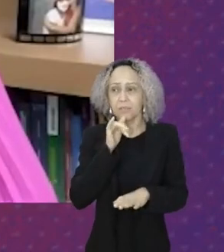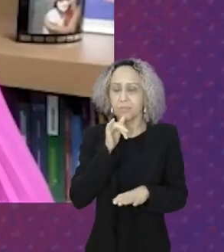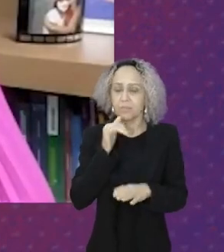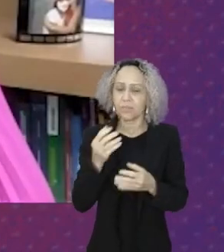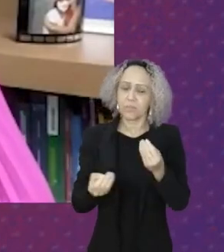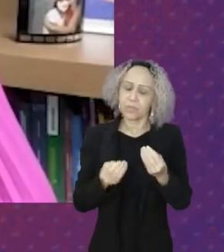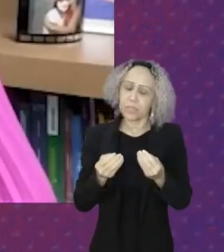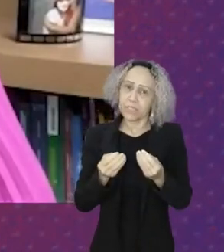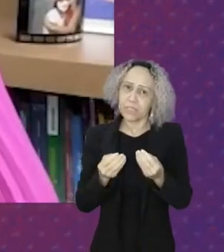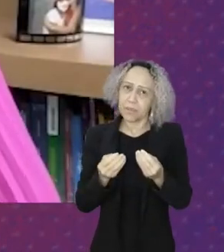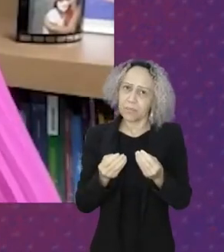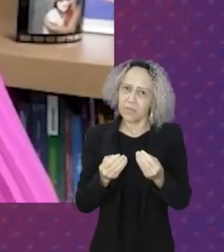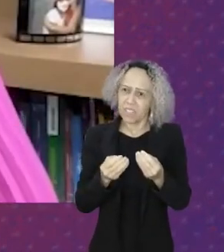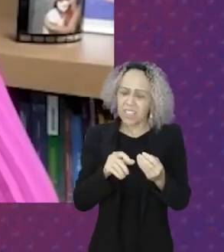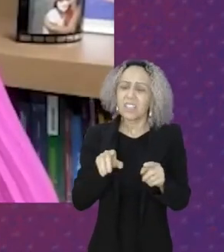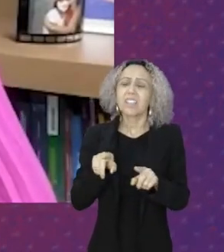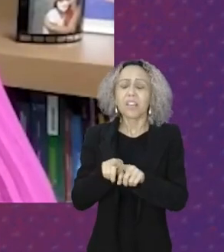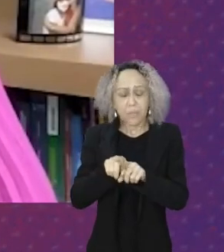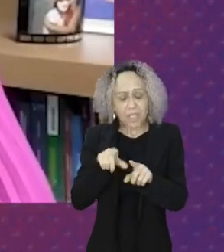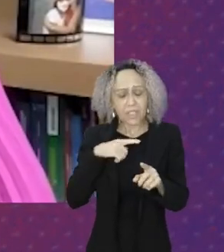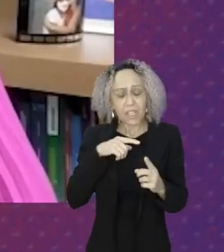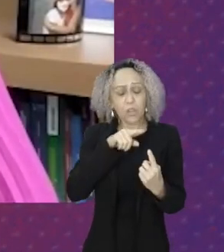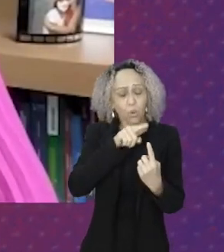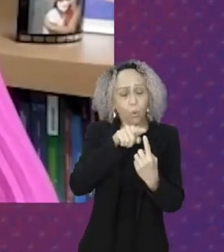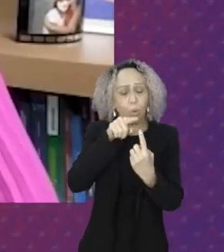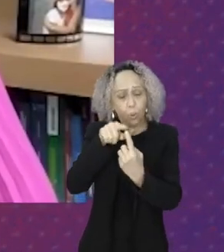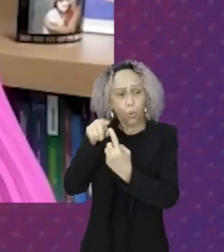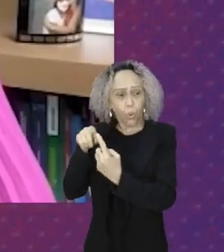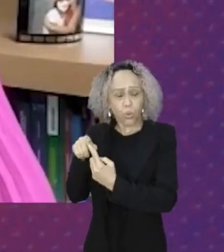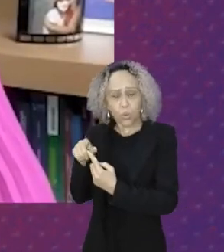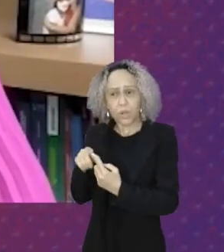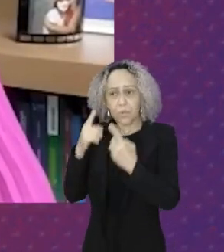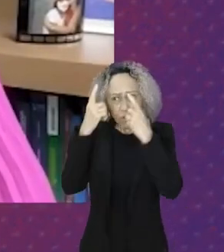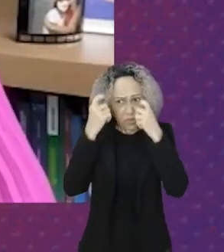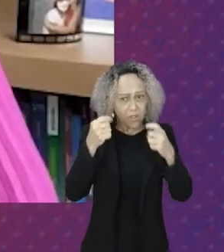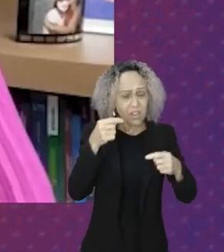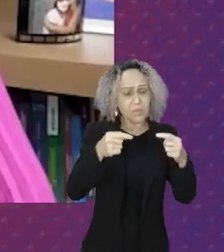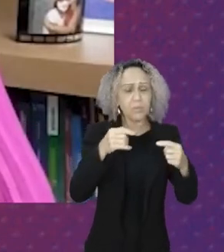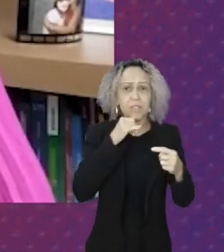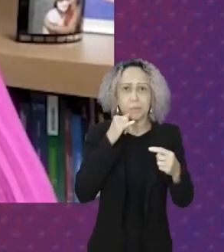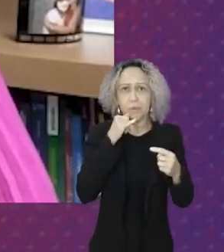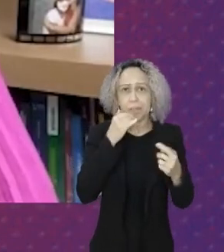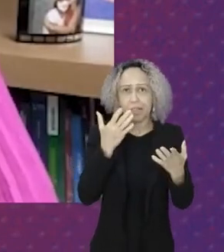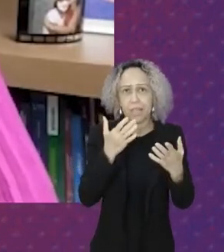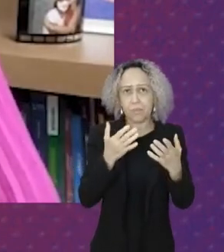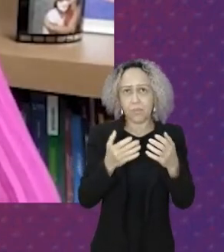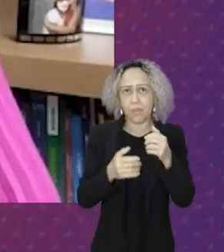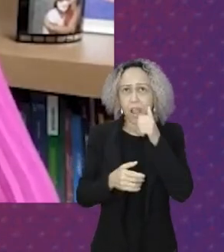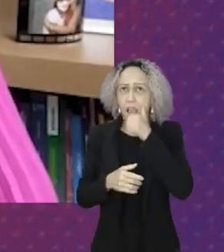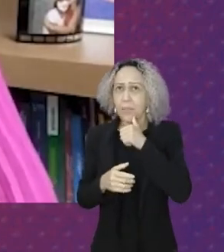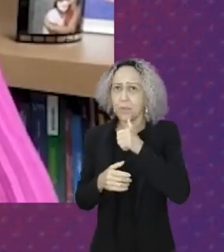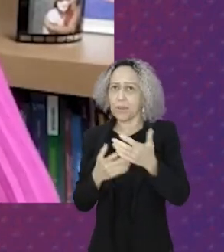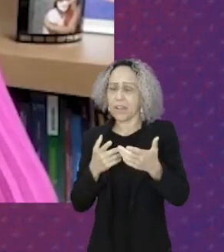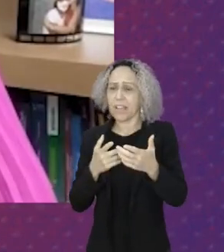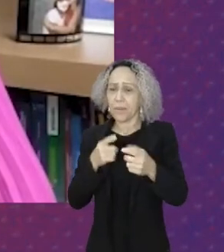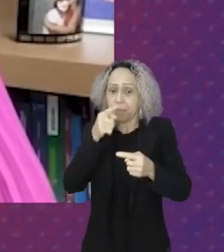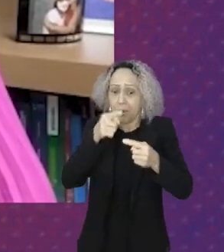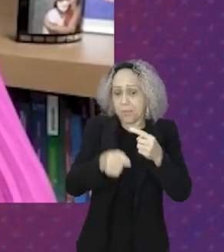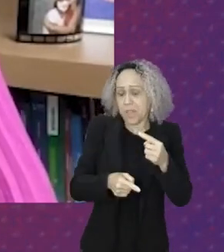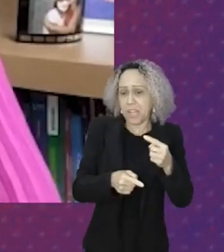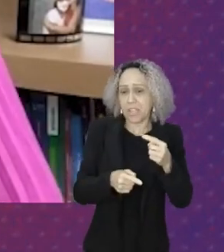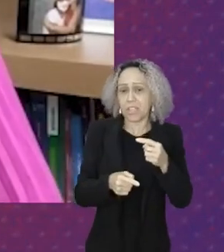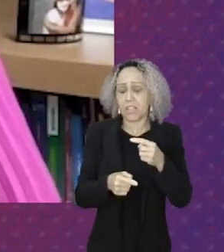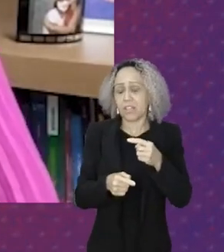parte de uma comissão, por ser relatora de um projeto muito importante, por questionar um sistema